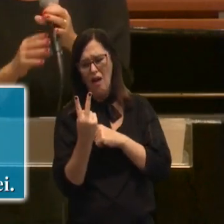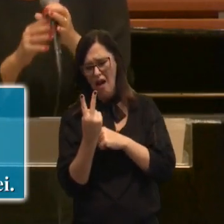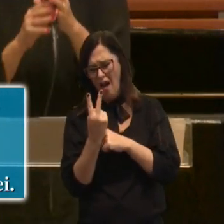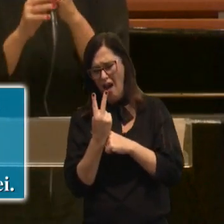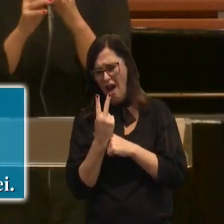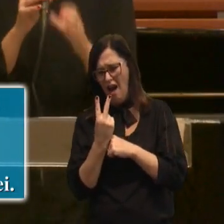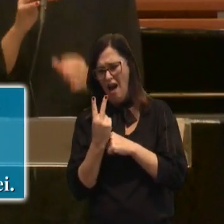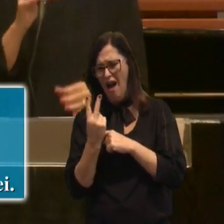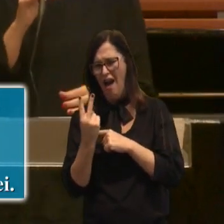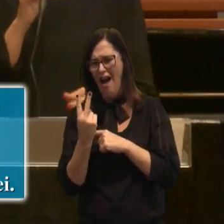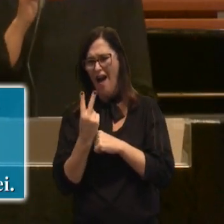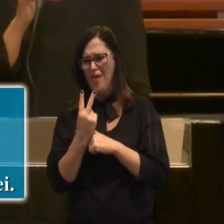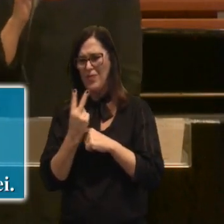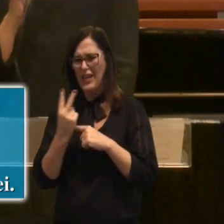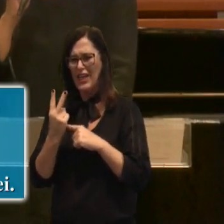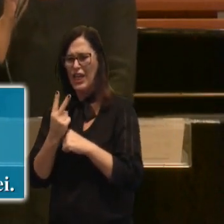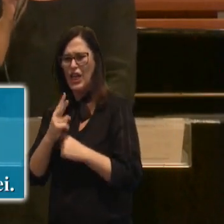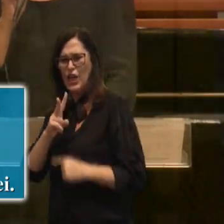Consolo,